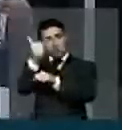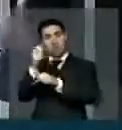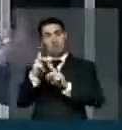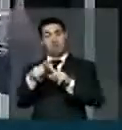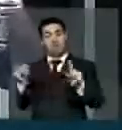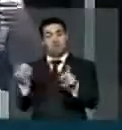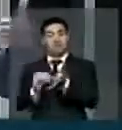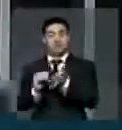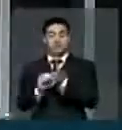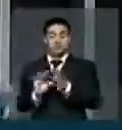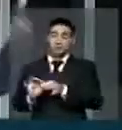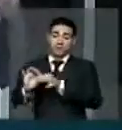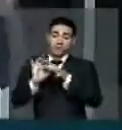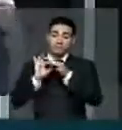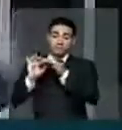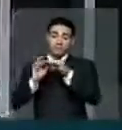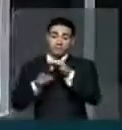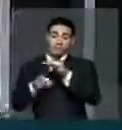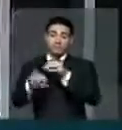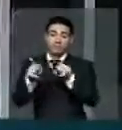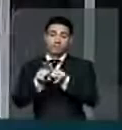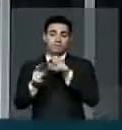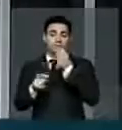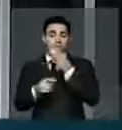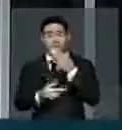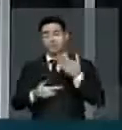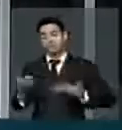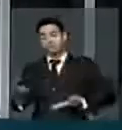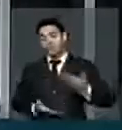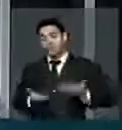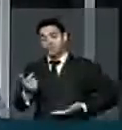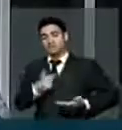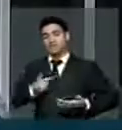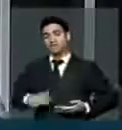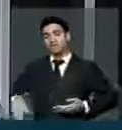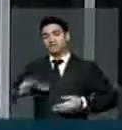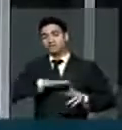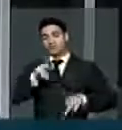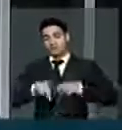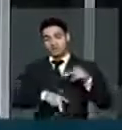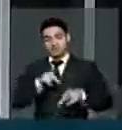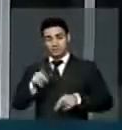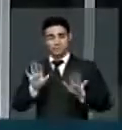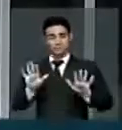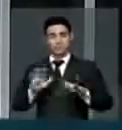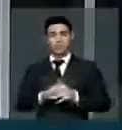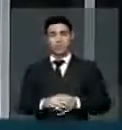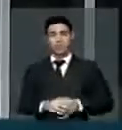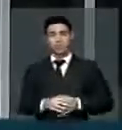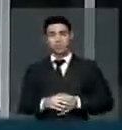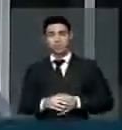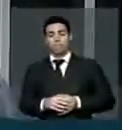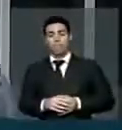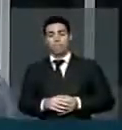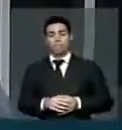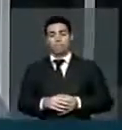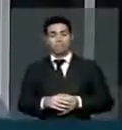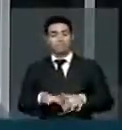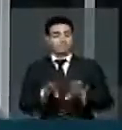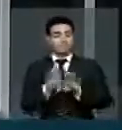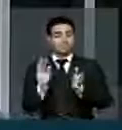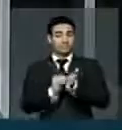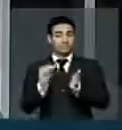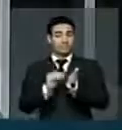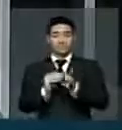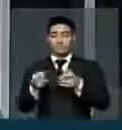a parceria para a manutenção e o bom serviço prestado à população. Em decorrência dessa falta de